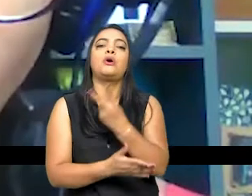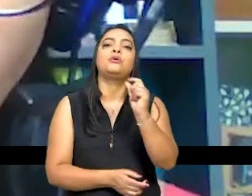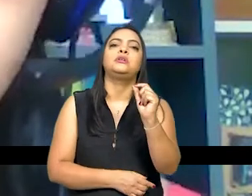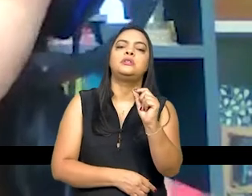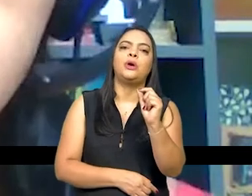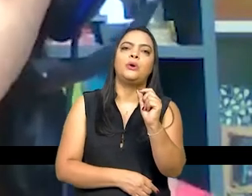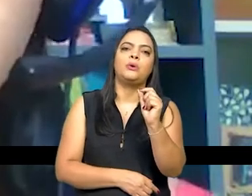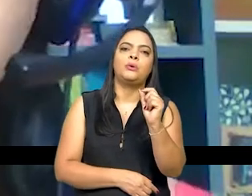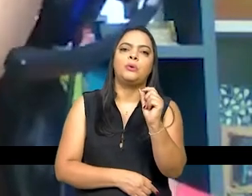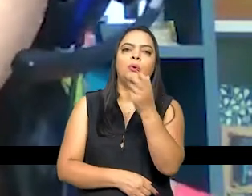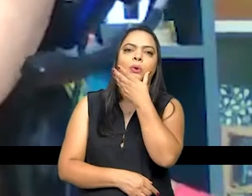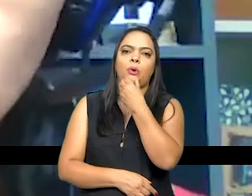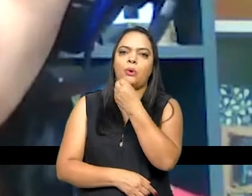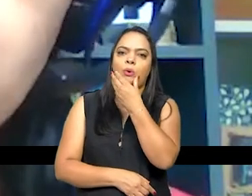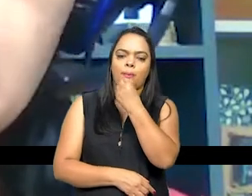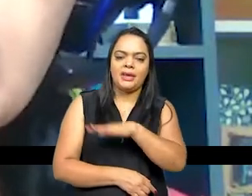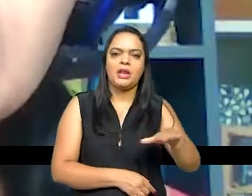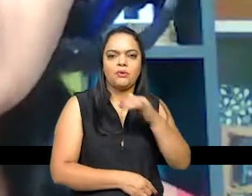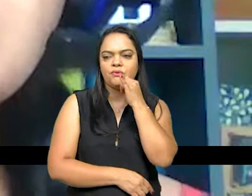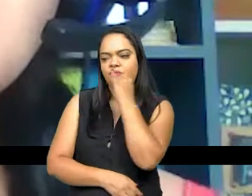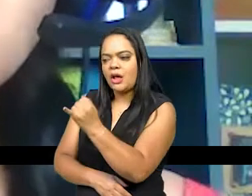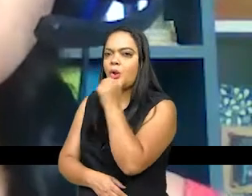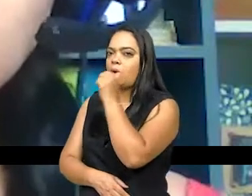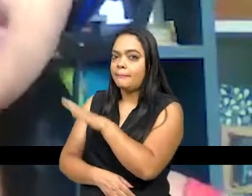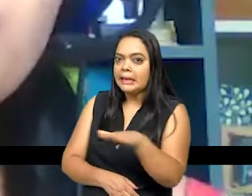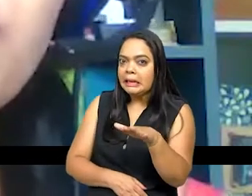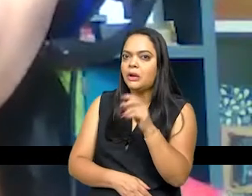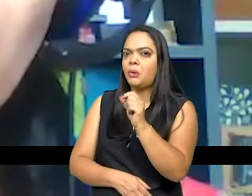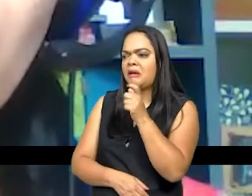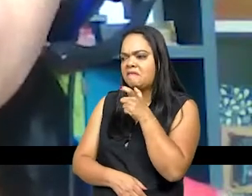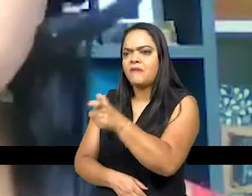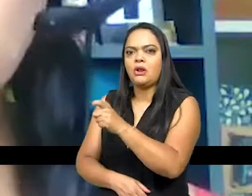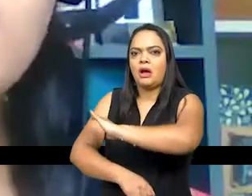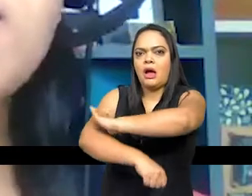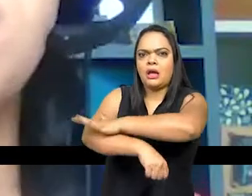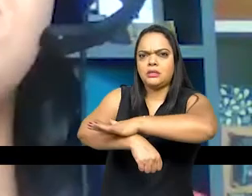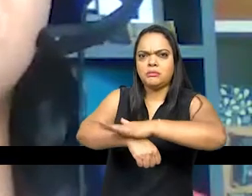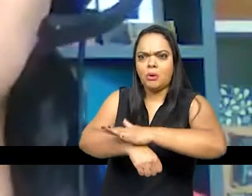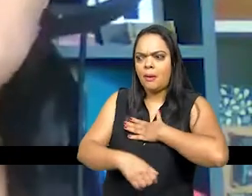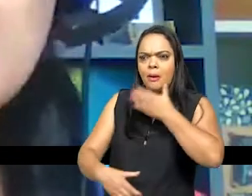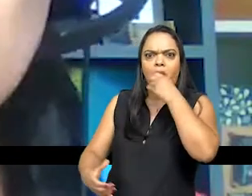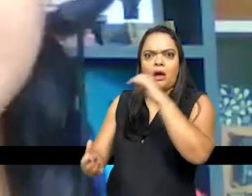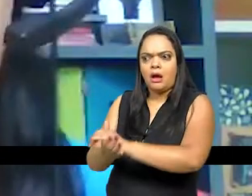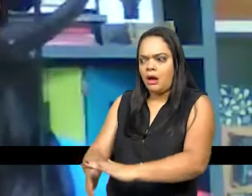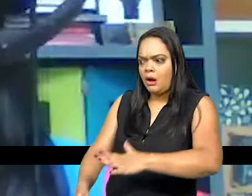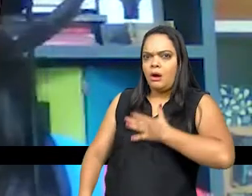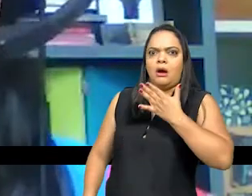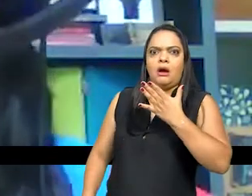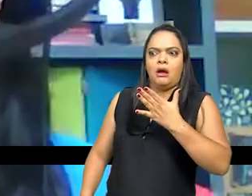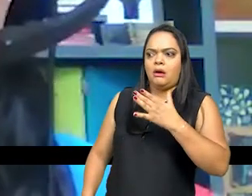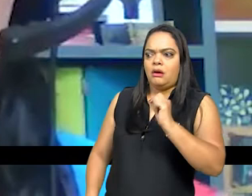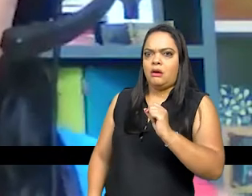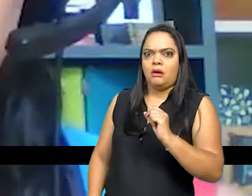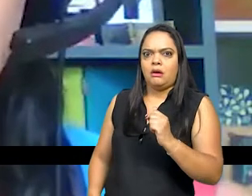fala racista de um menino para uma menina, e o Marcelo ficou em choque. Ele não conseguiu reagir. Na